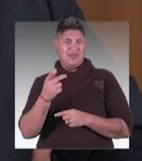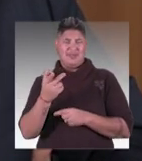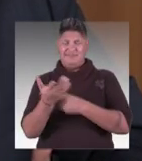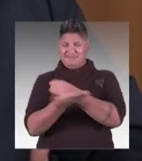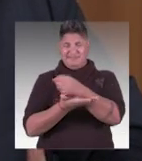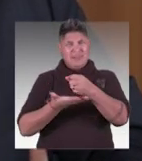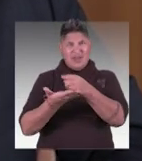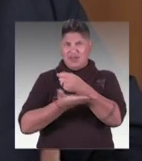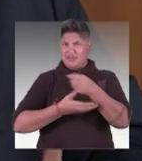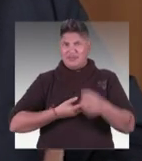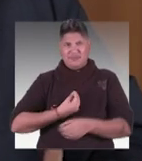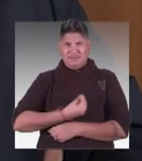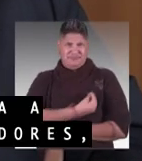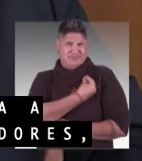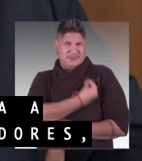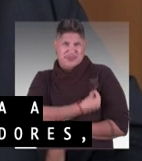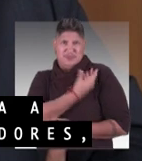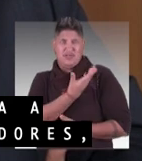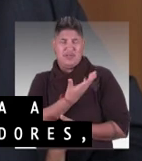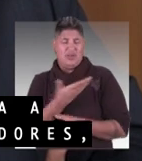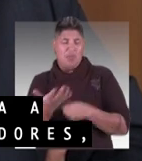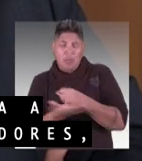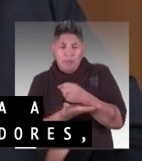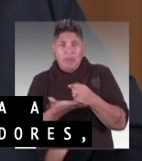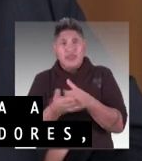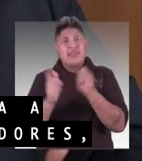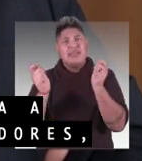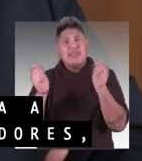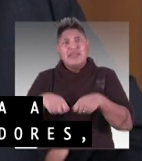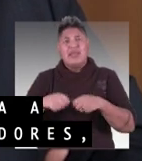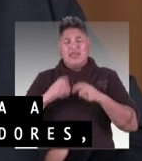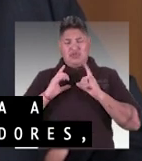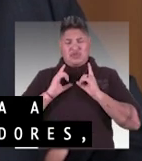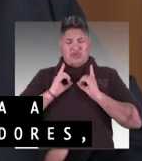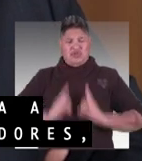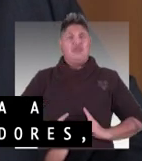existencial, o mínimo que garanta dignidade aos